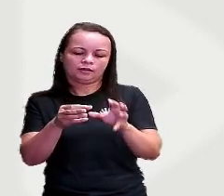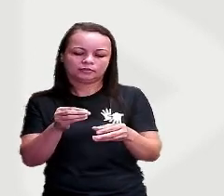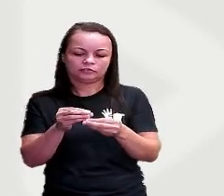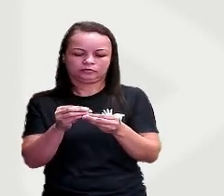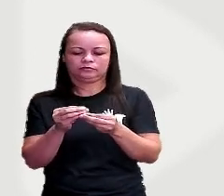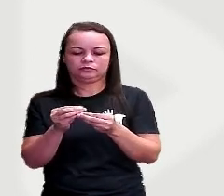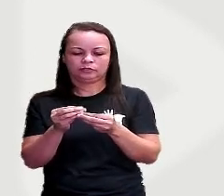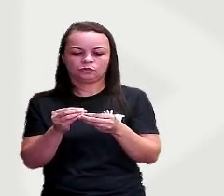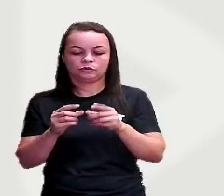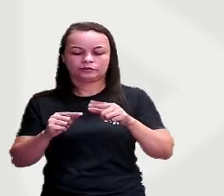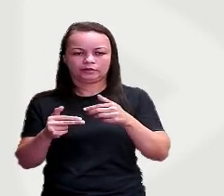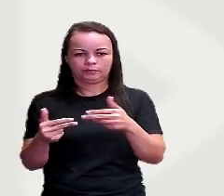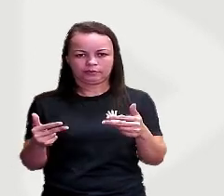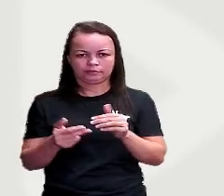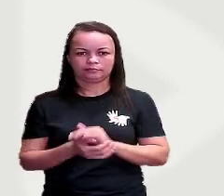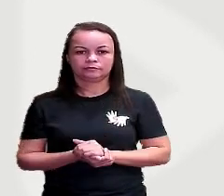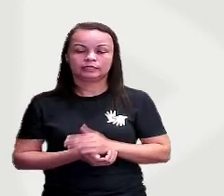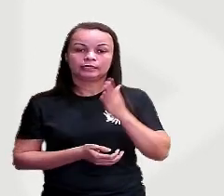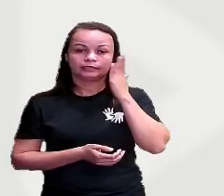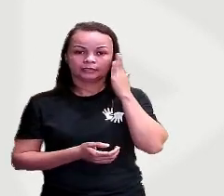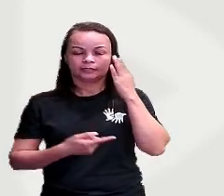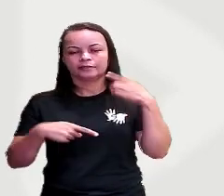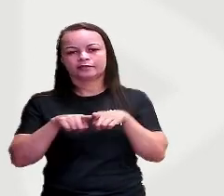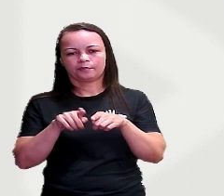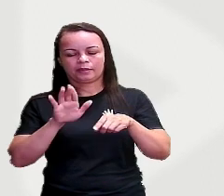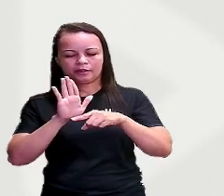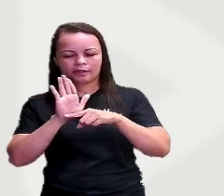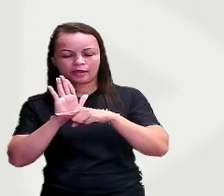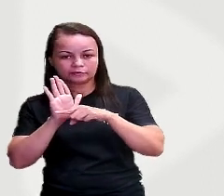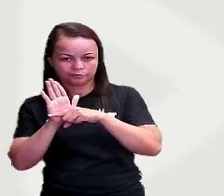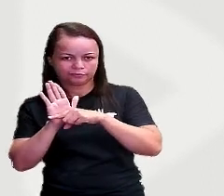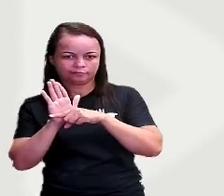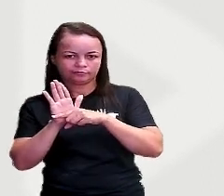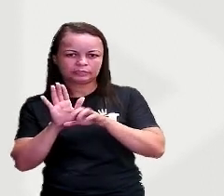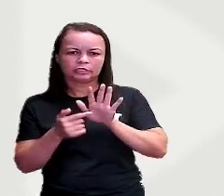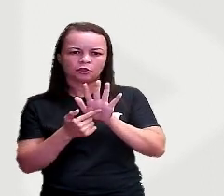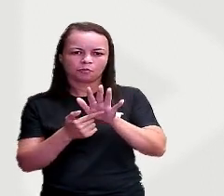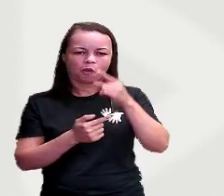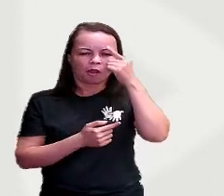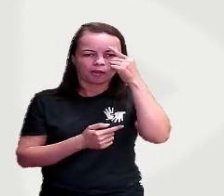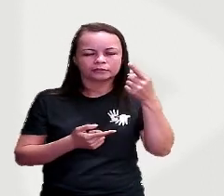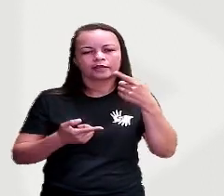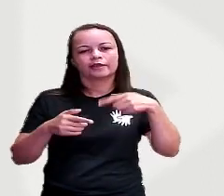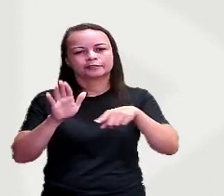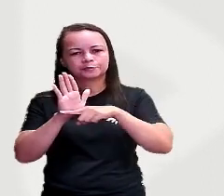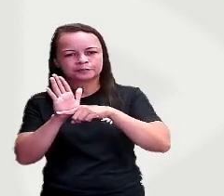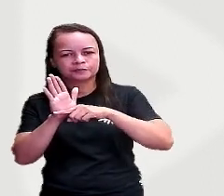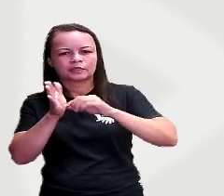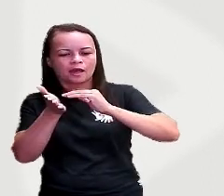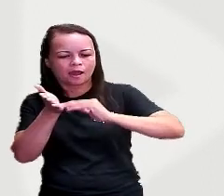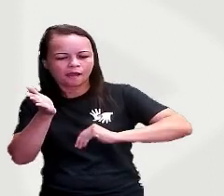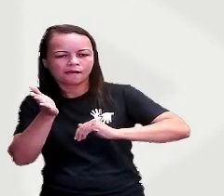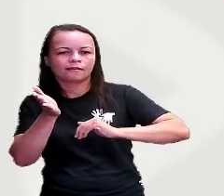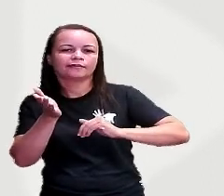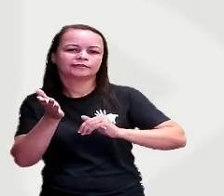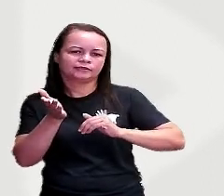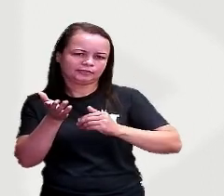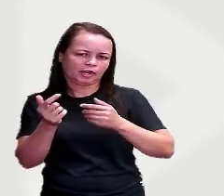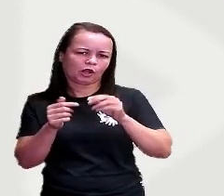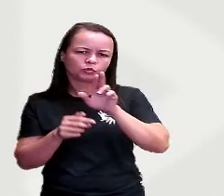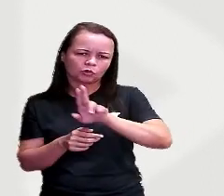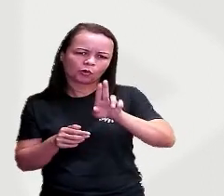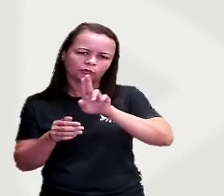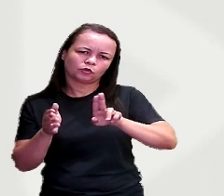elementos. Compreendeu a subtração, que traz aí a ideia de subtrair, diminuir, retirar,